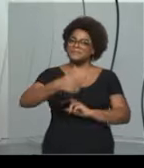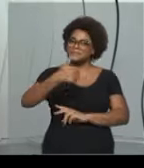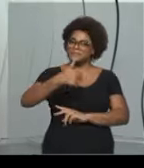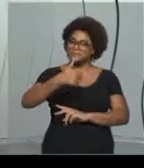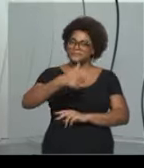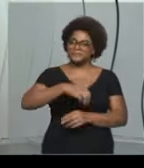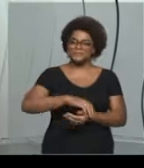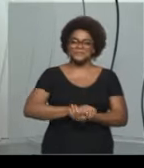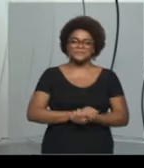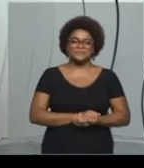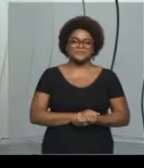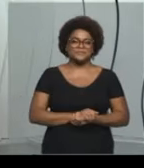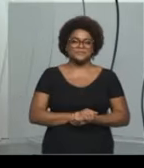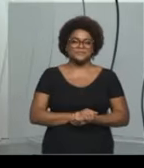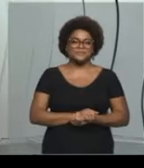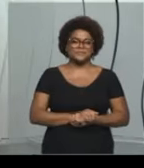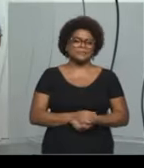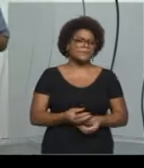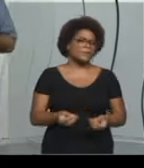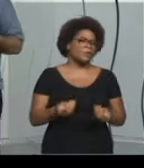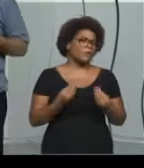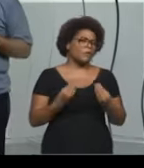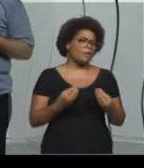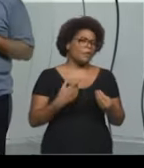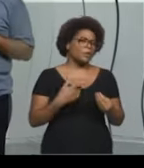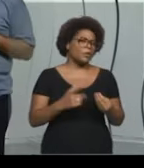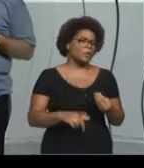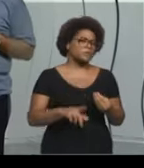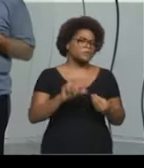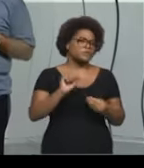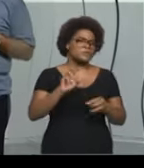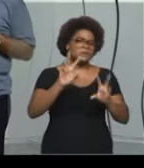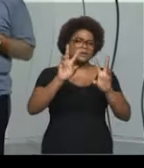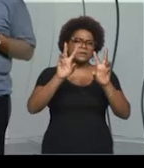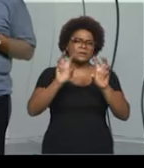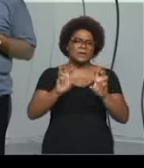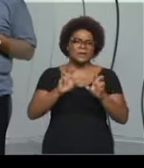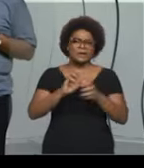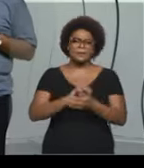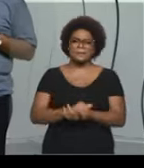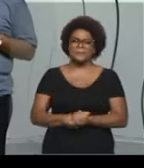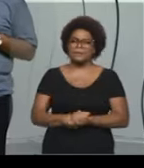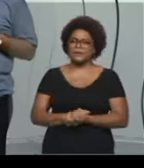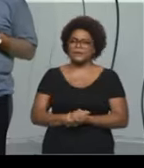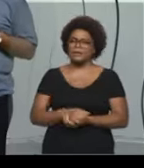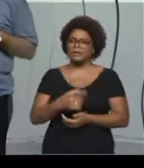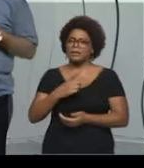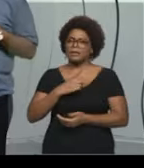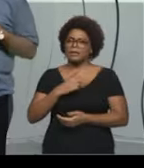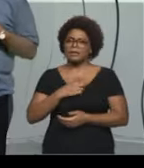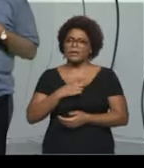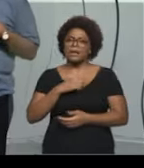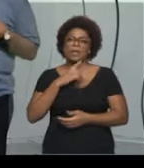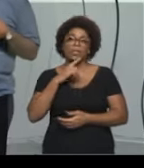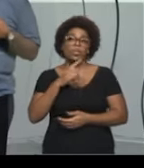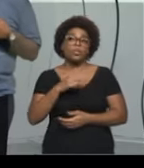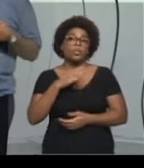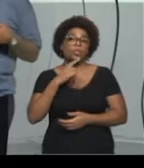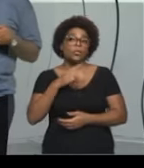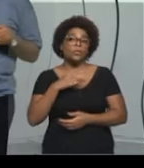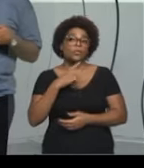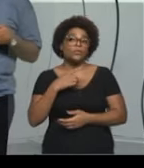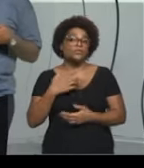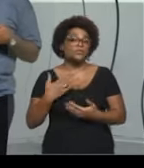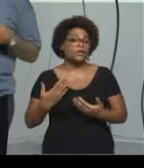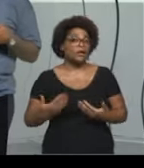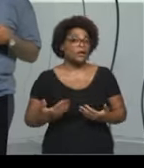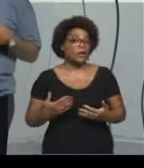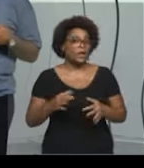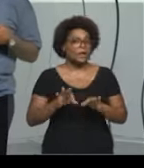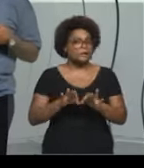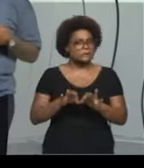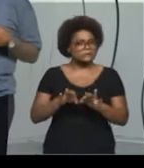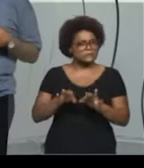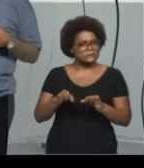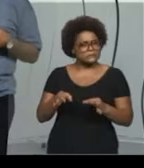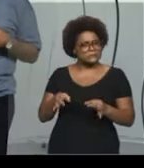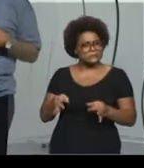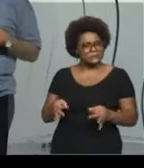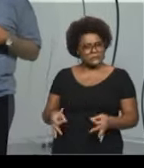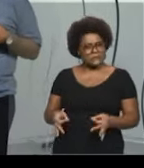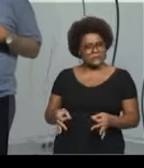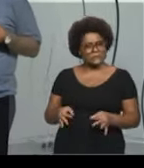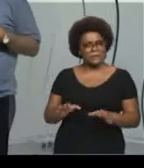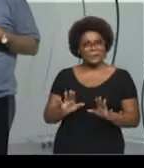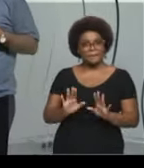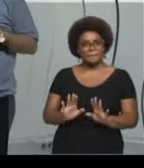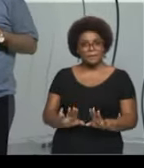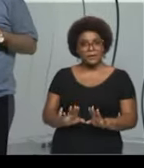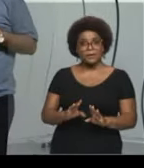foi feita a escolha desses temas? Eu escolhi temas que são dúvidas assim, apesar de simples os assuntos, são